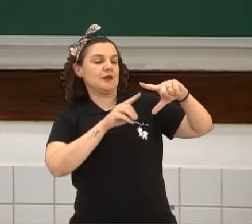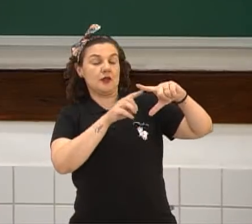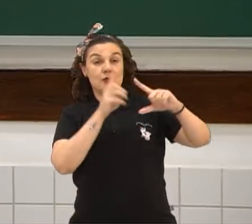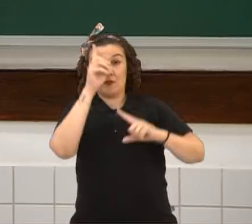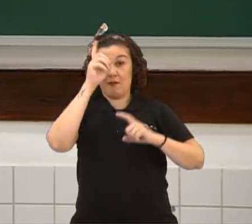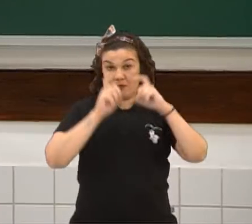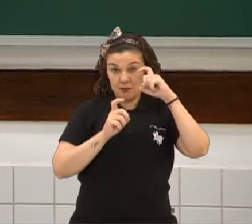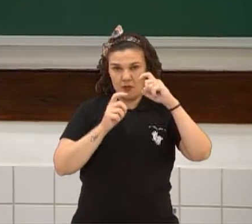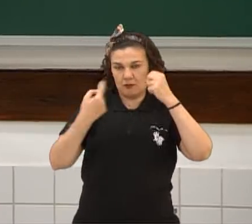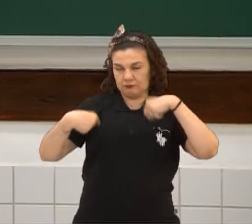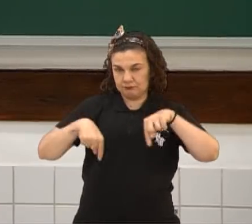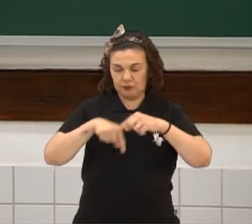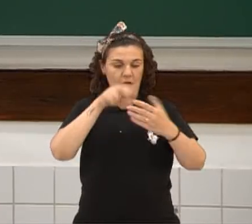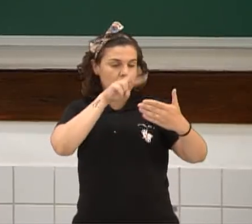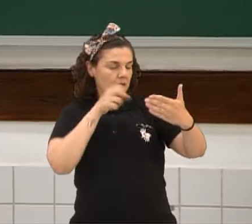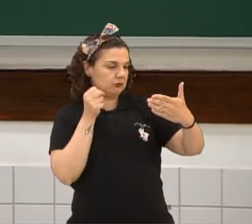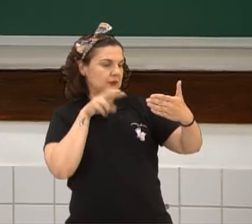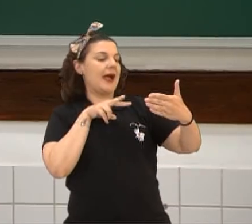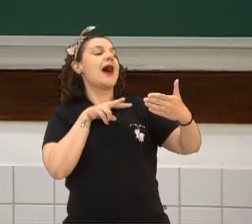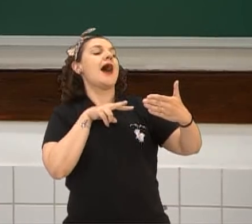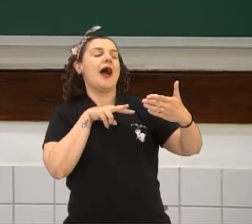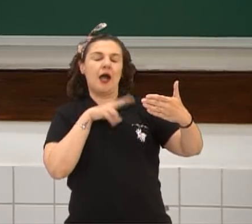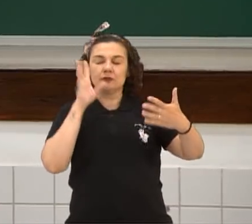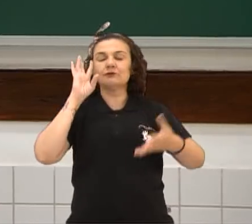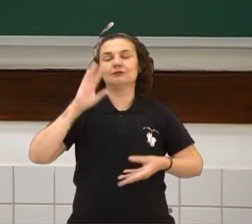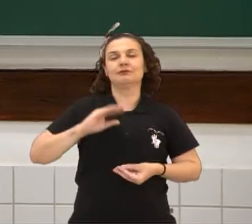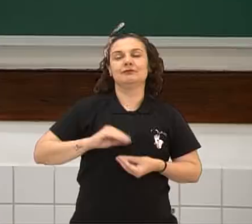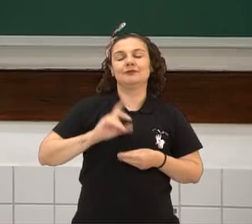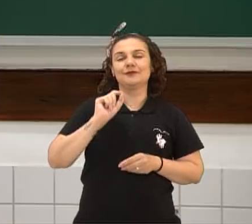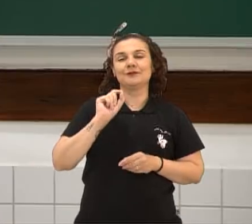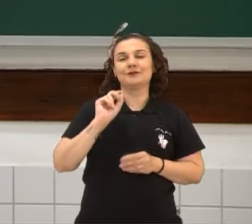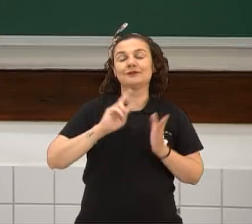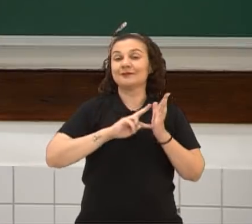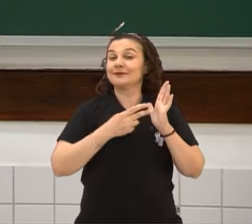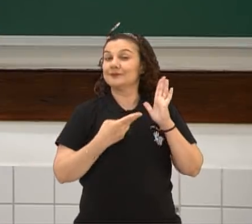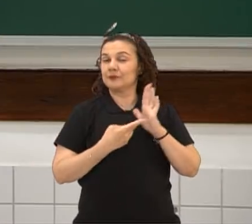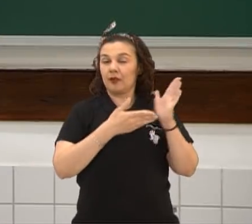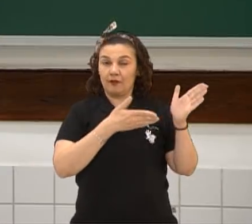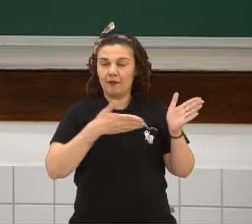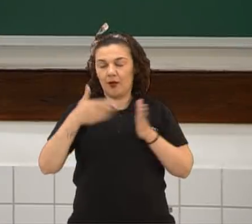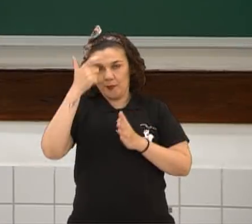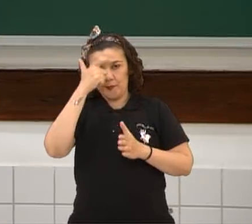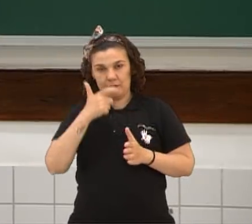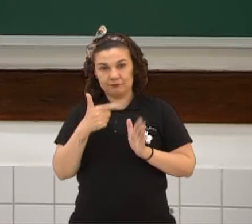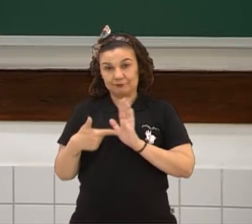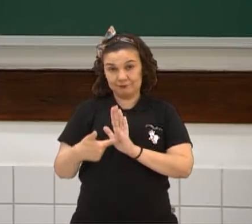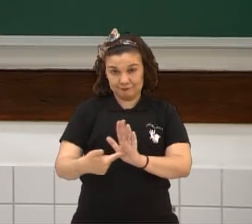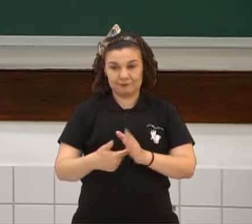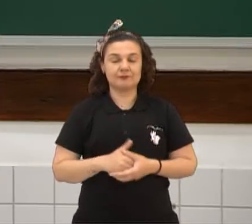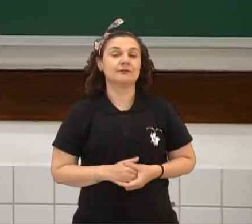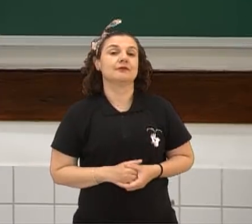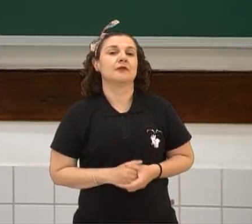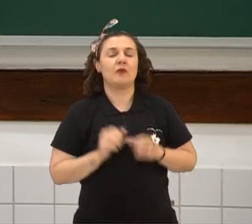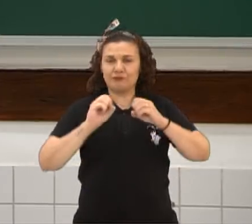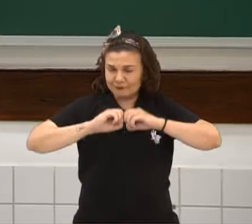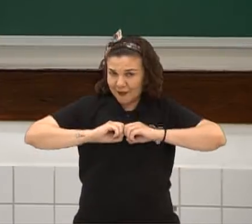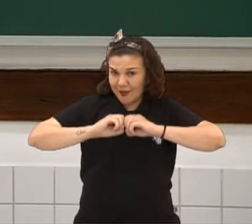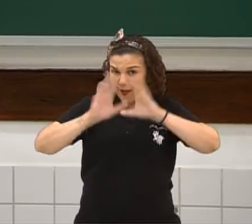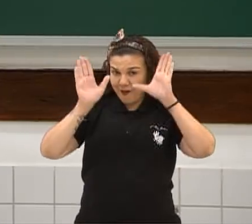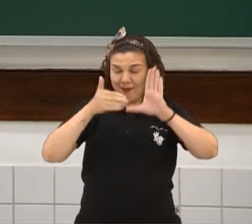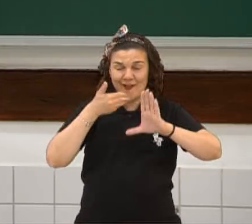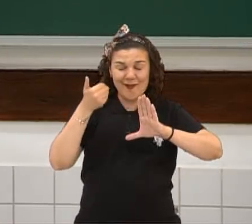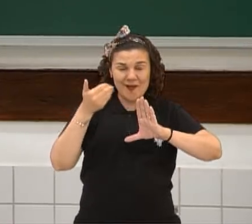estou acompanhando, estou lendo lá, bato o olho, eu já consigo identificar o que aquele personagem está querendo representar, né? Então fica bem claro, bem